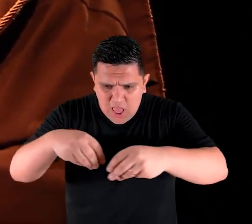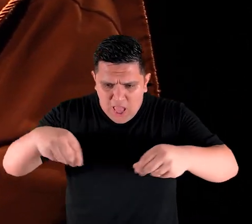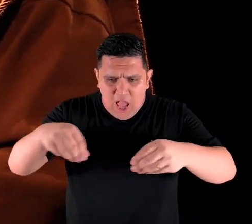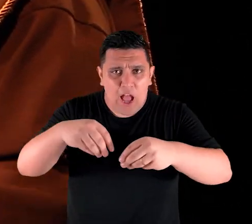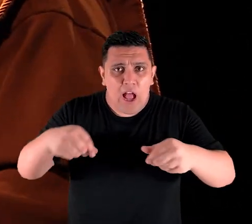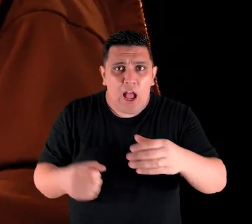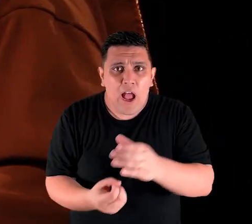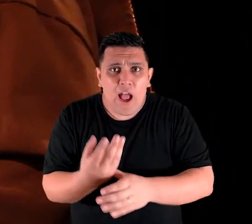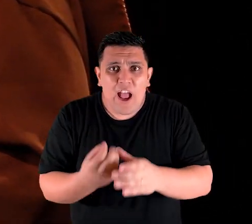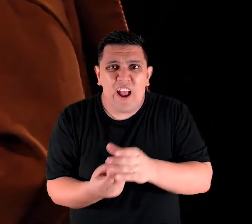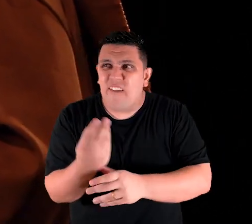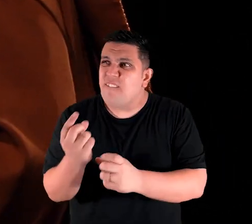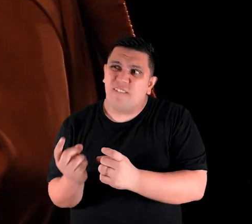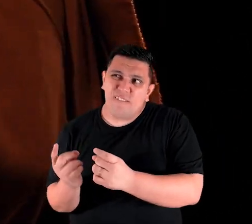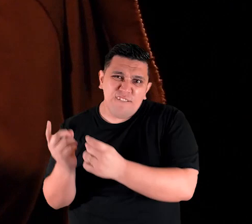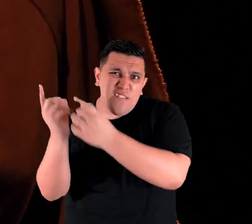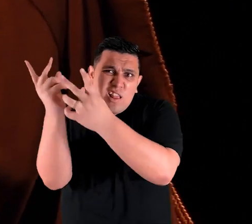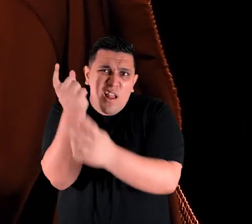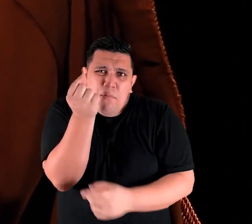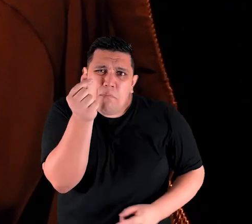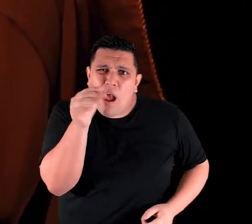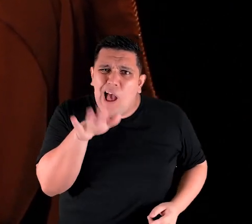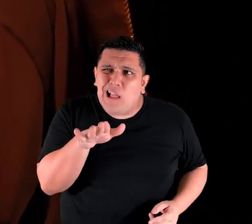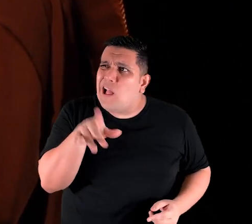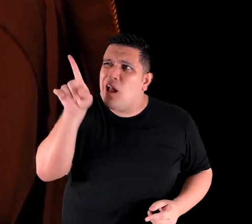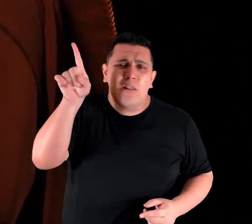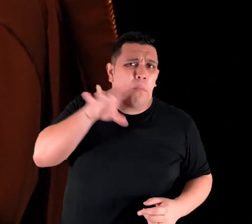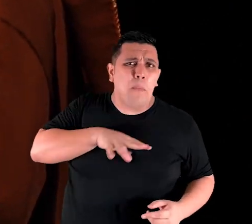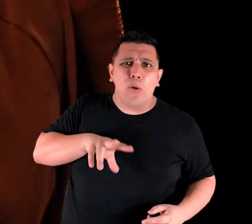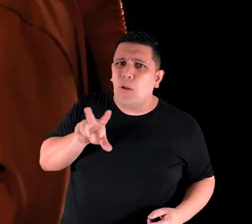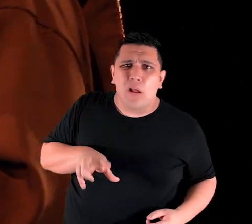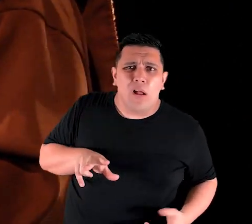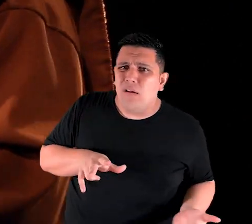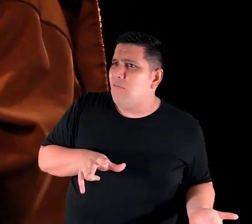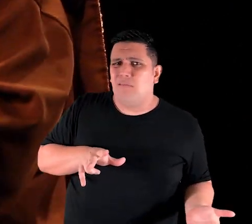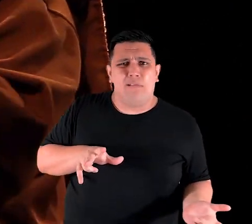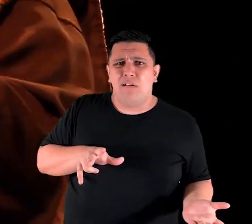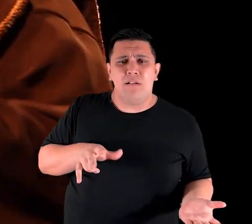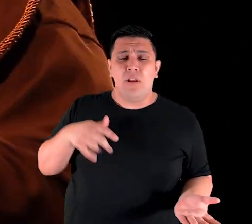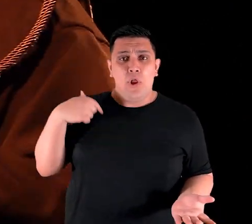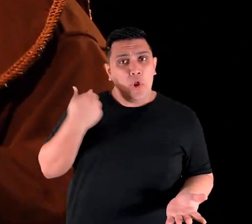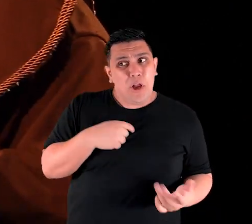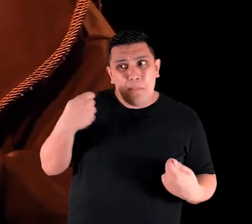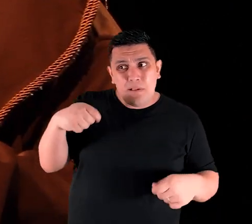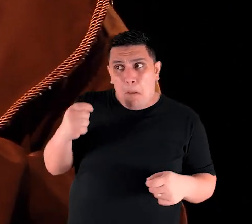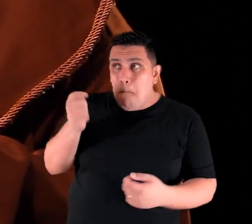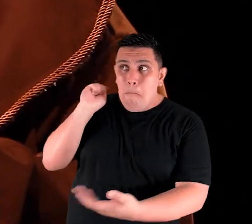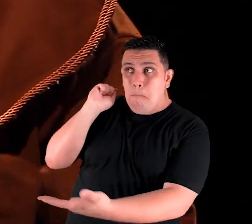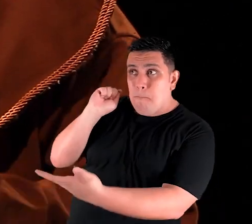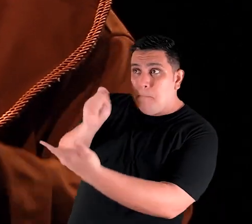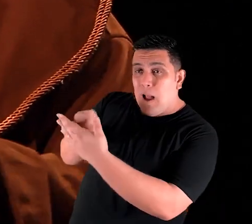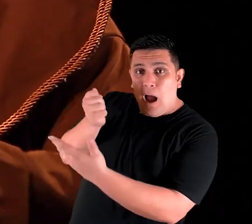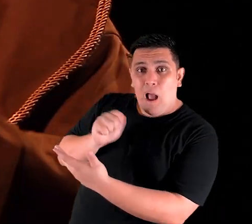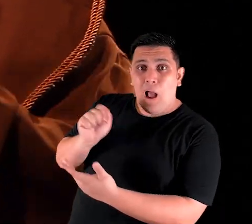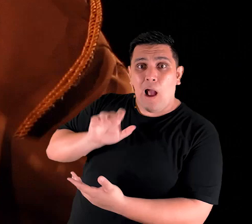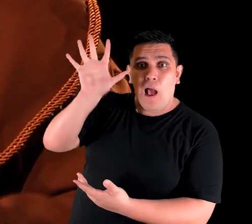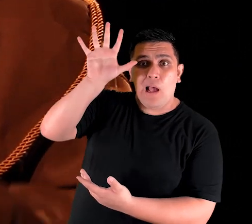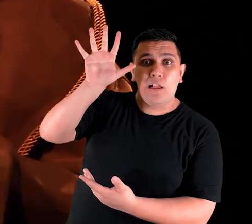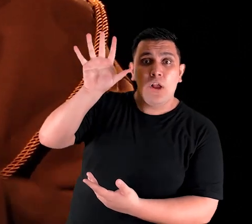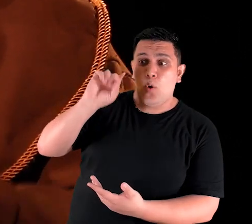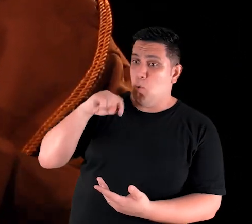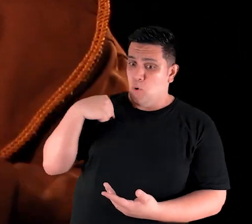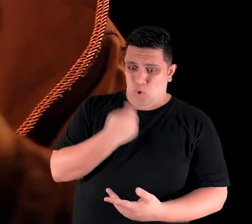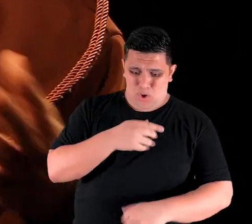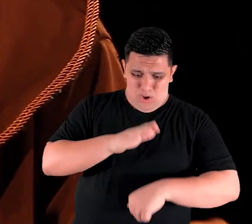produzir e vender barato para os portugueses. E nós tínhamos que pagar mais caro por aquilo que